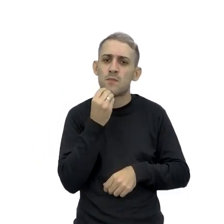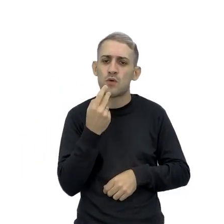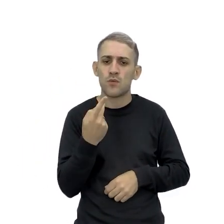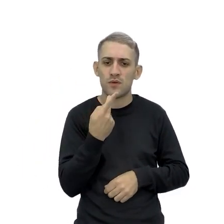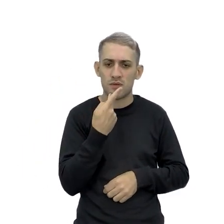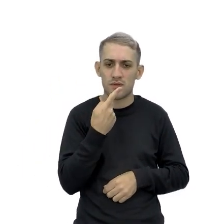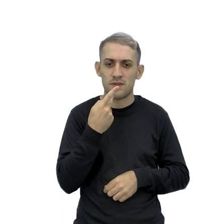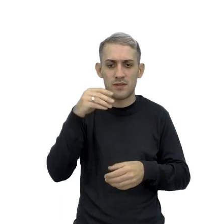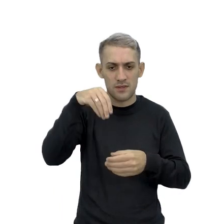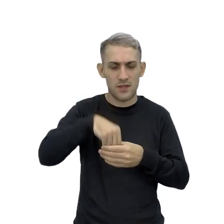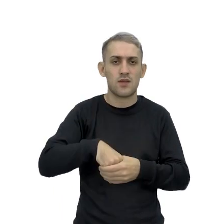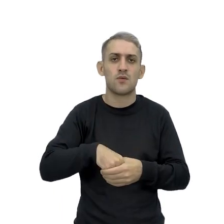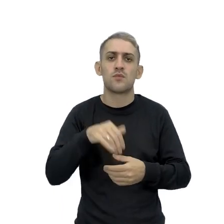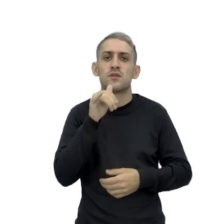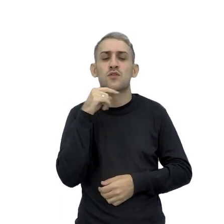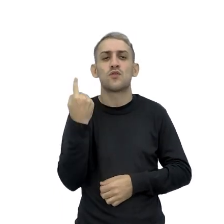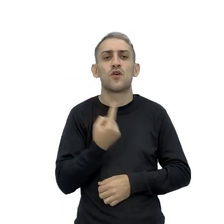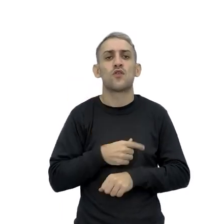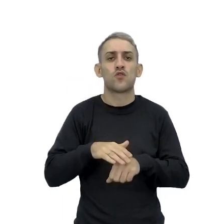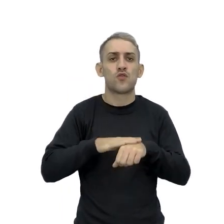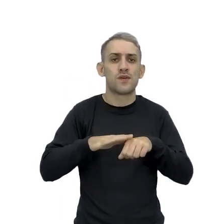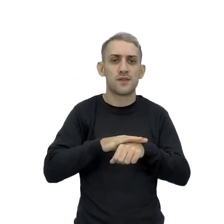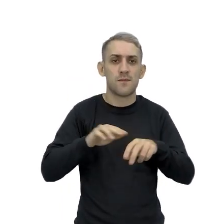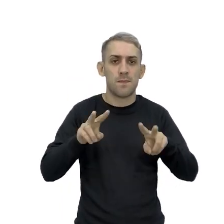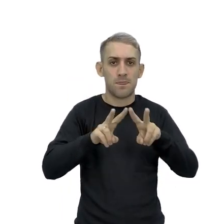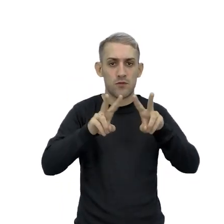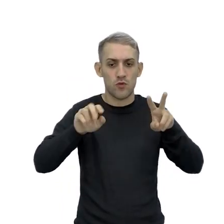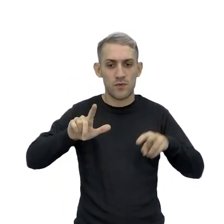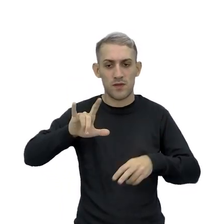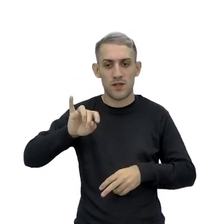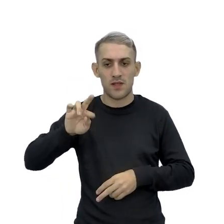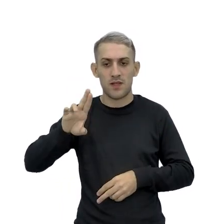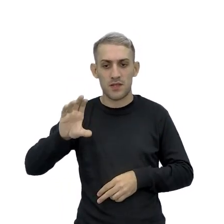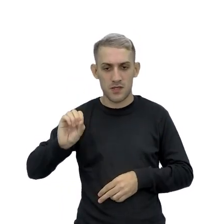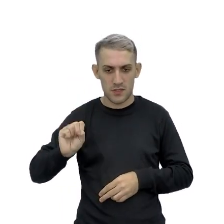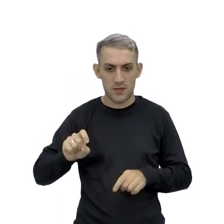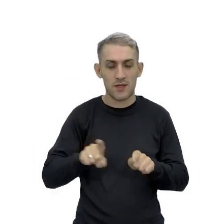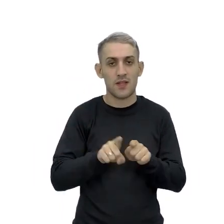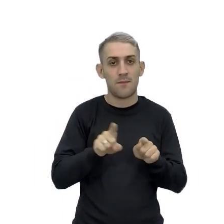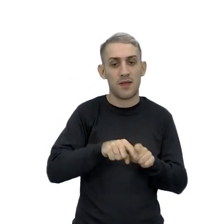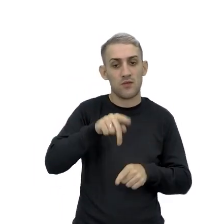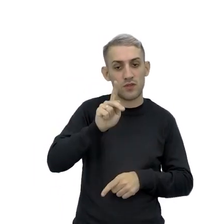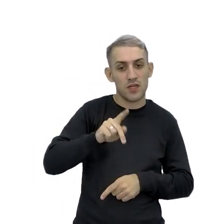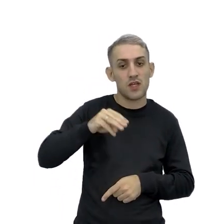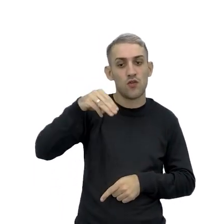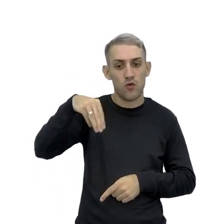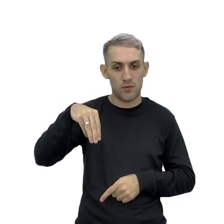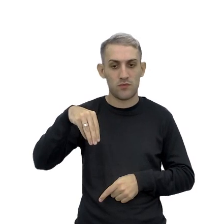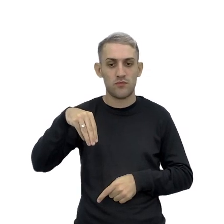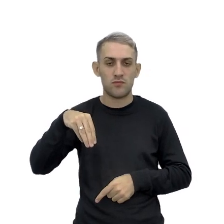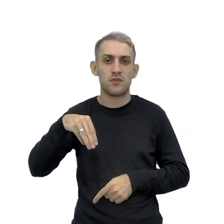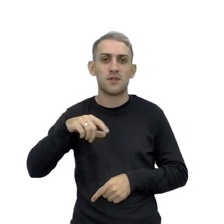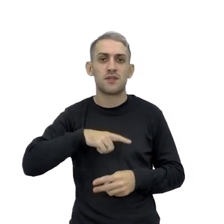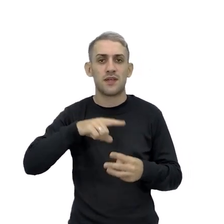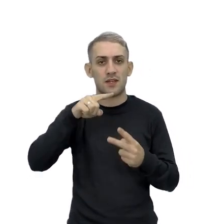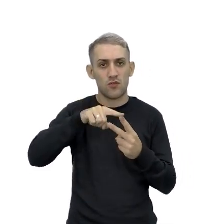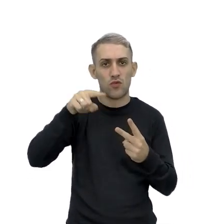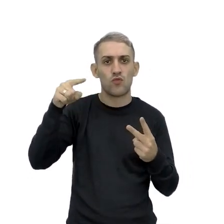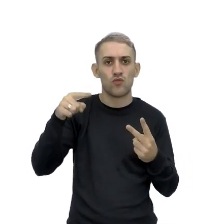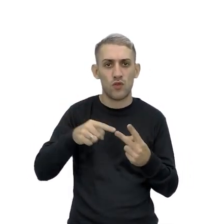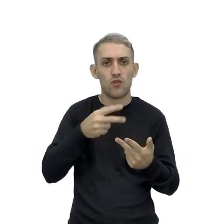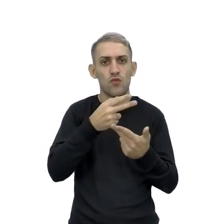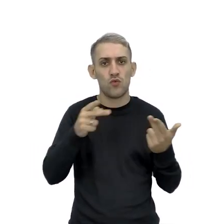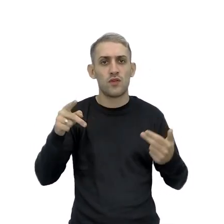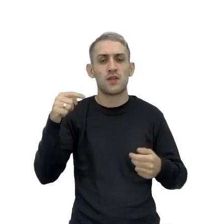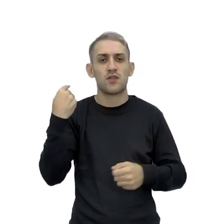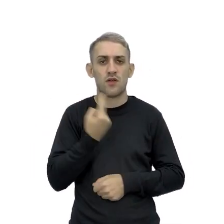duas grandezas. Então, nós estávamos falando dos litros, que são gastos, e dos quilômetros, que são percorridos. São duas grandezas que estão